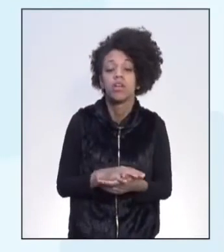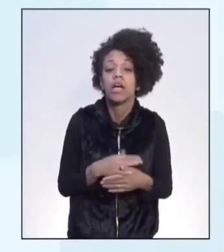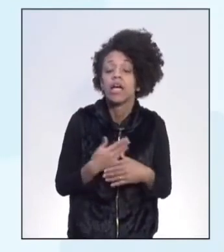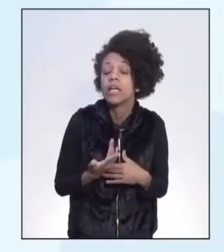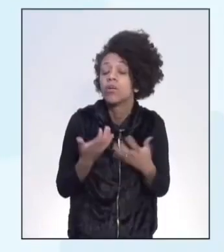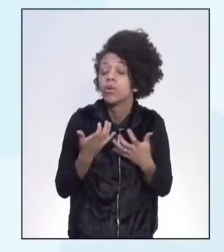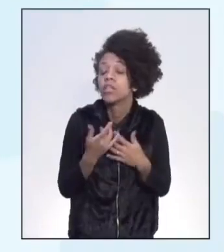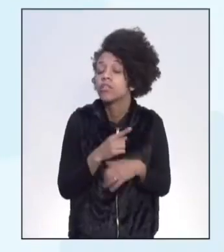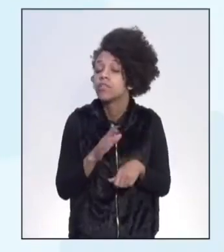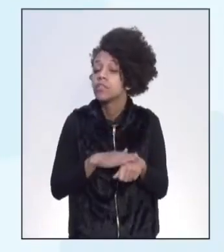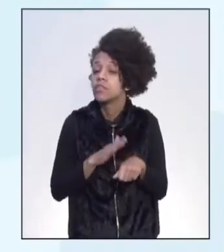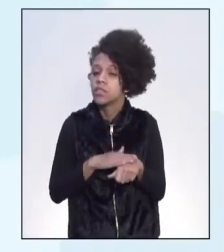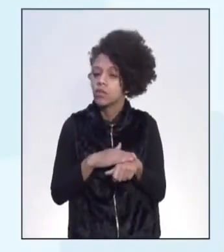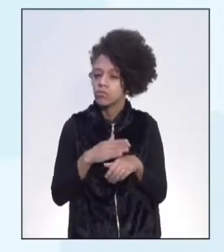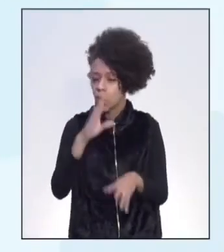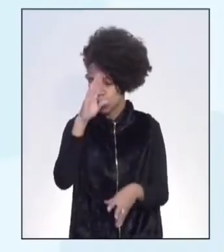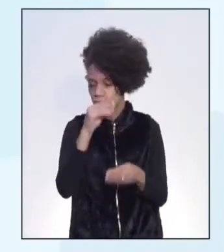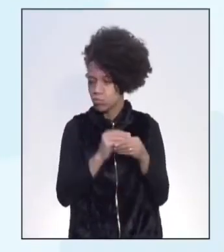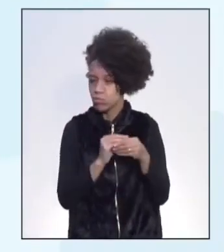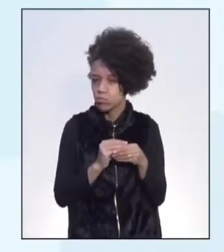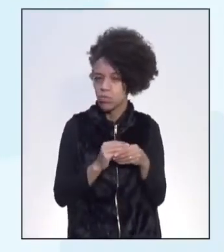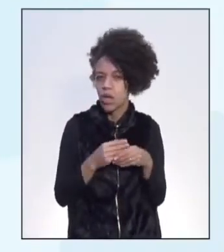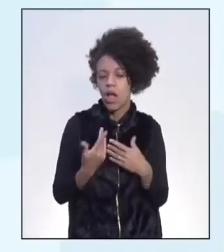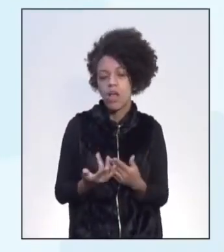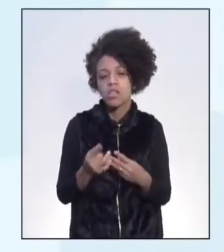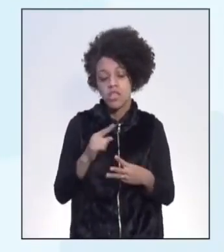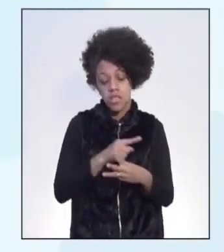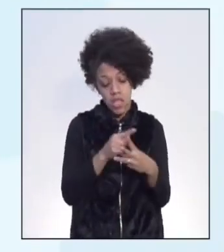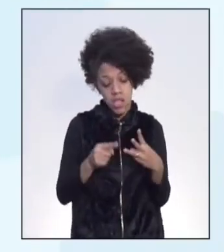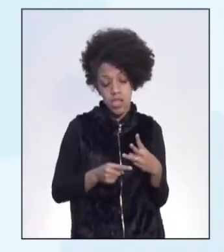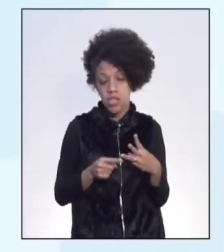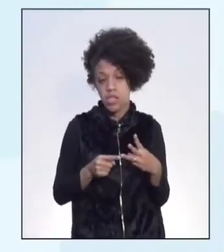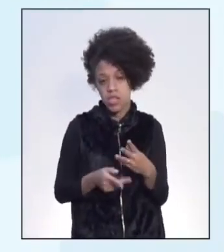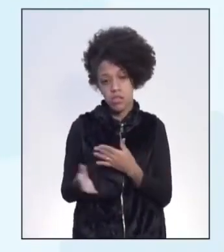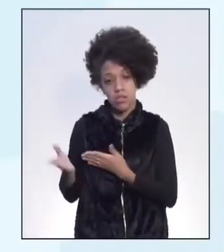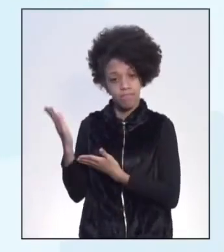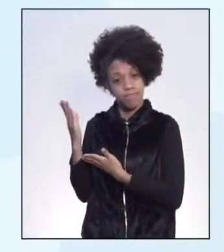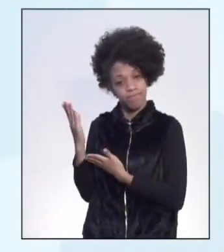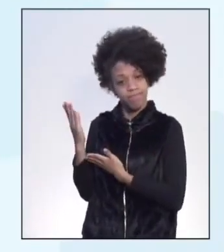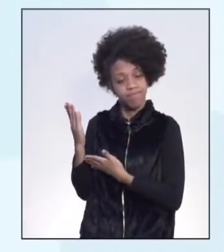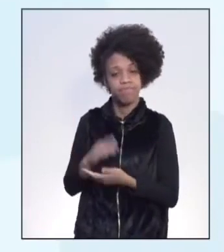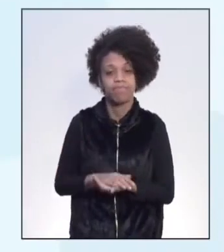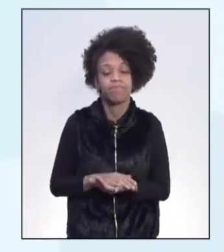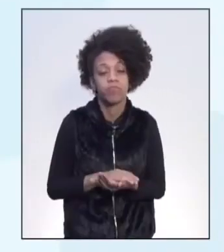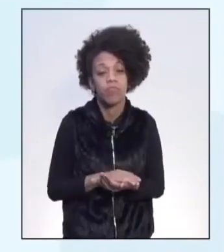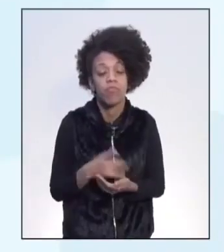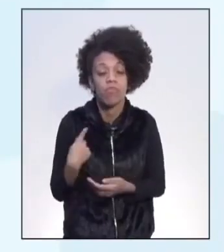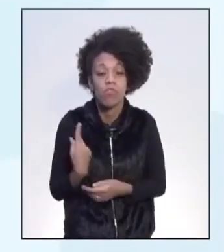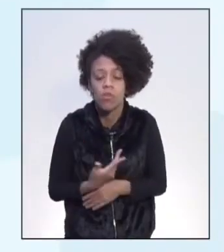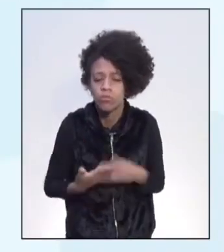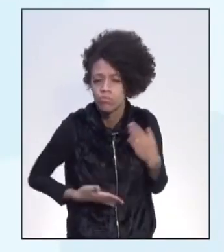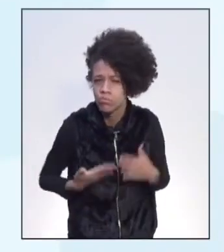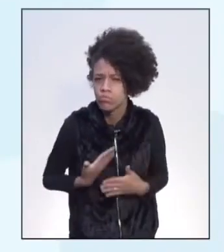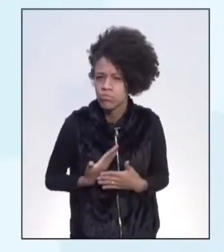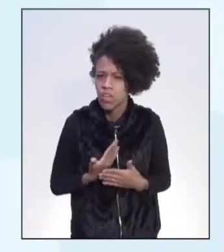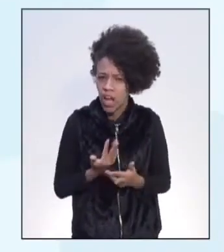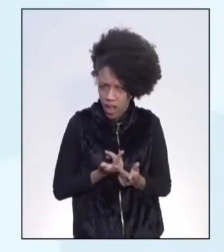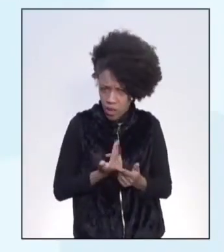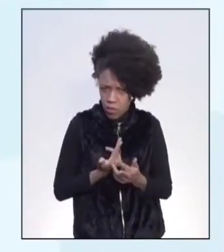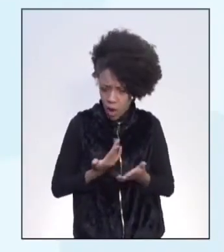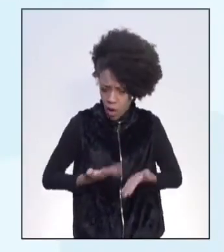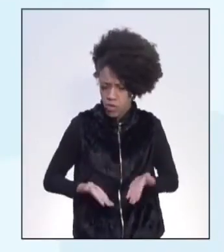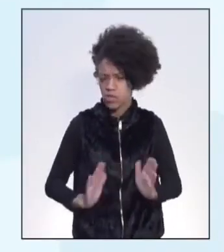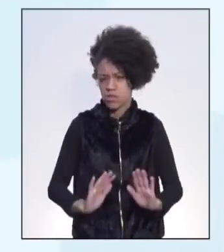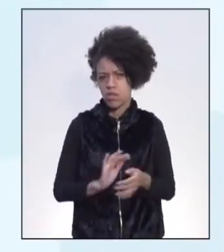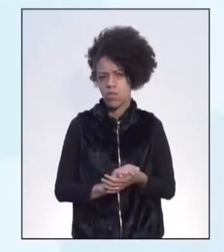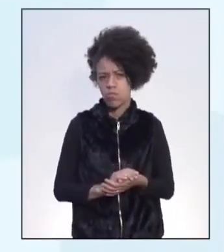gostaria que vocês fizessem um breve resumo disso através dessas perguntinhas aí. Ó. O nosso corpo é o mesmo desde que nascemos?